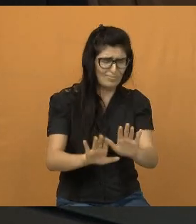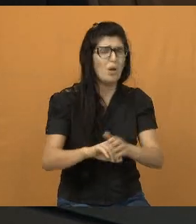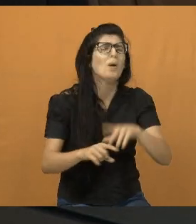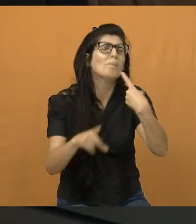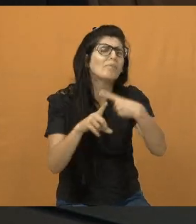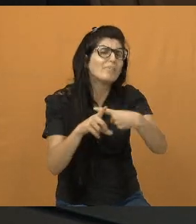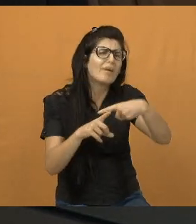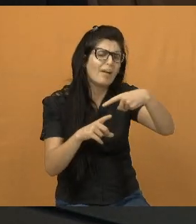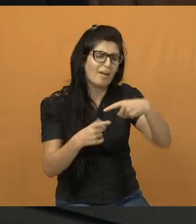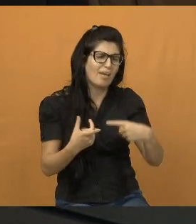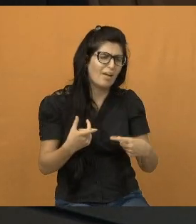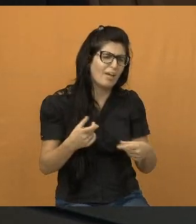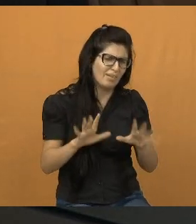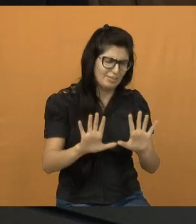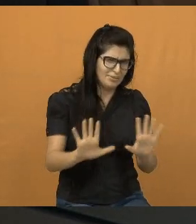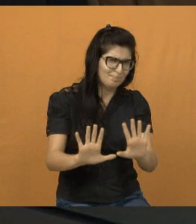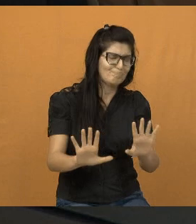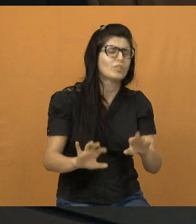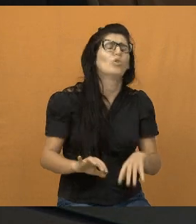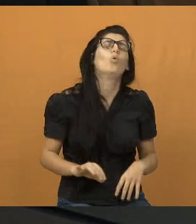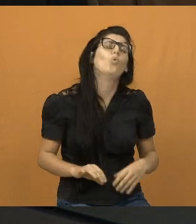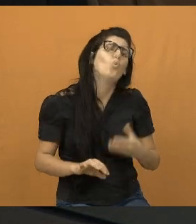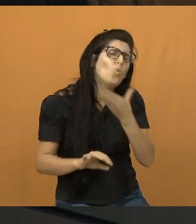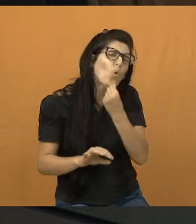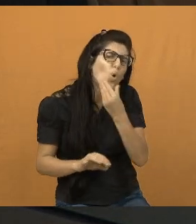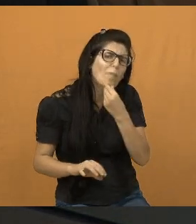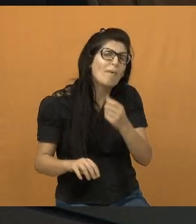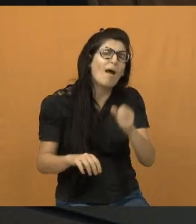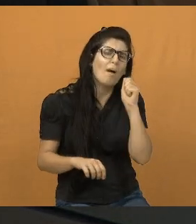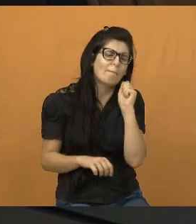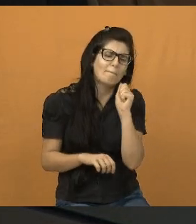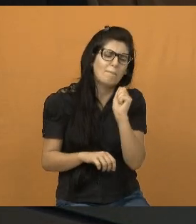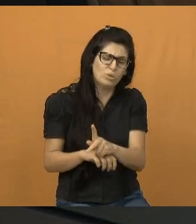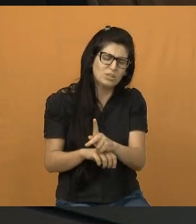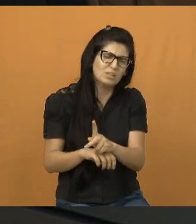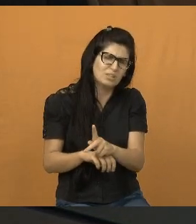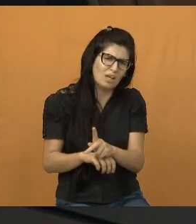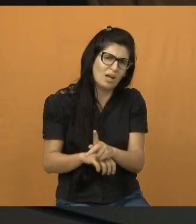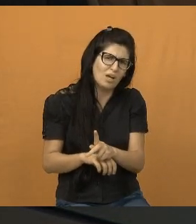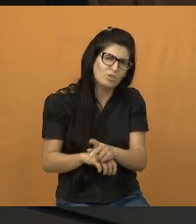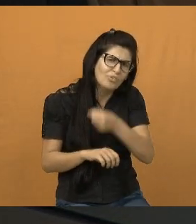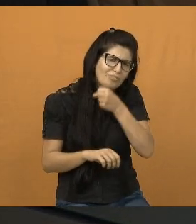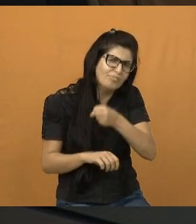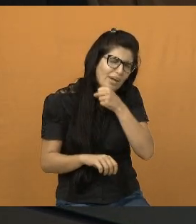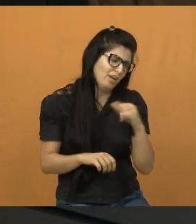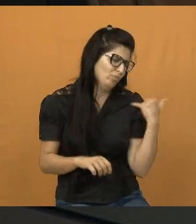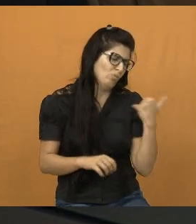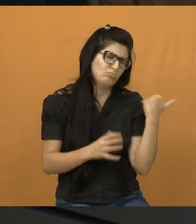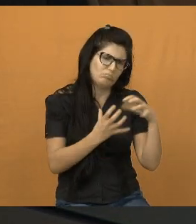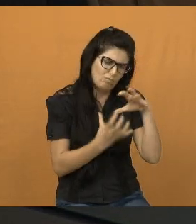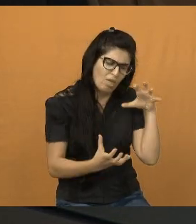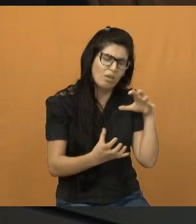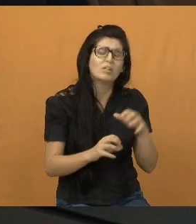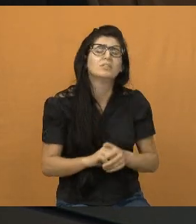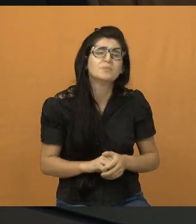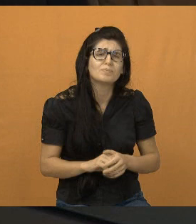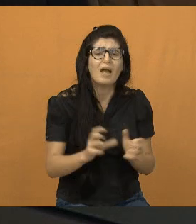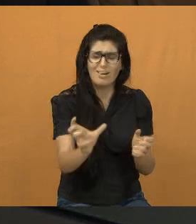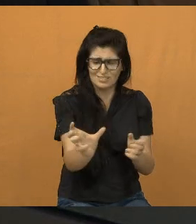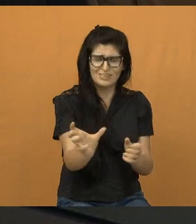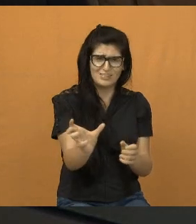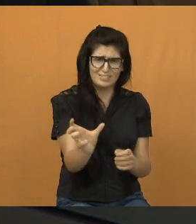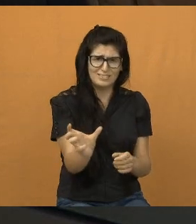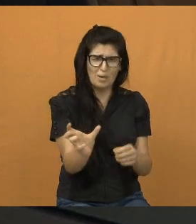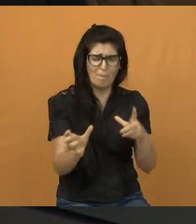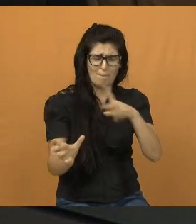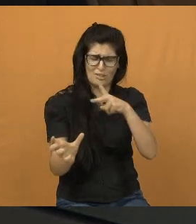SAMU... Não, e esse senhor que é aposentado, ele tinha convênio com o Policrim. Por